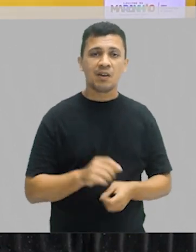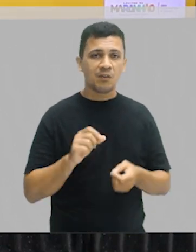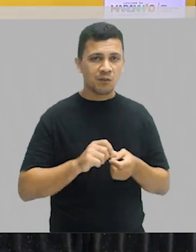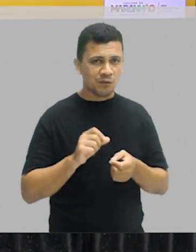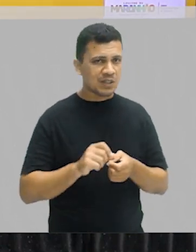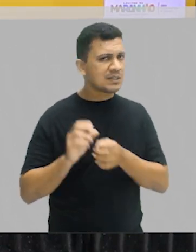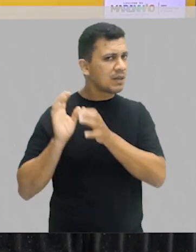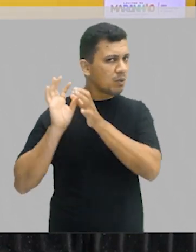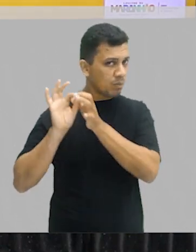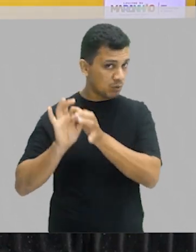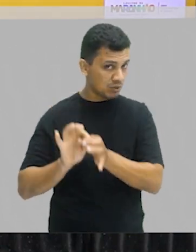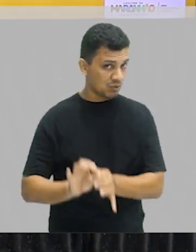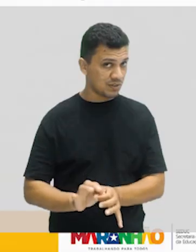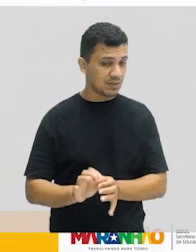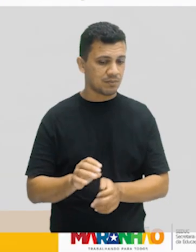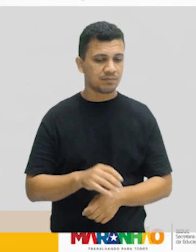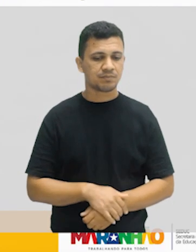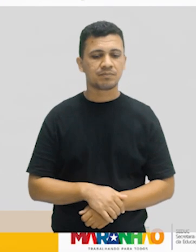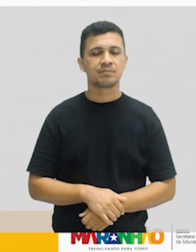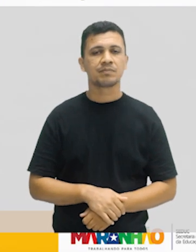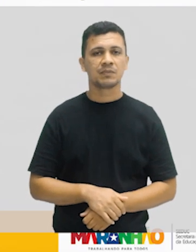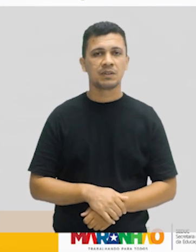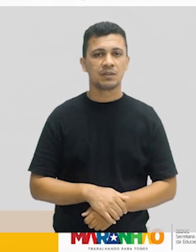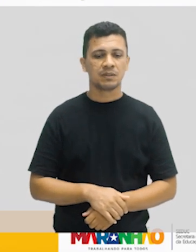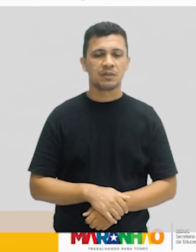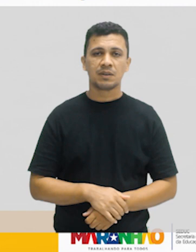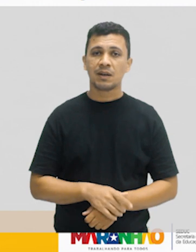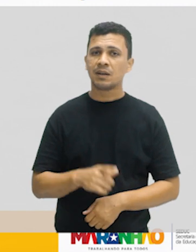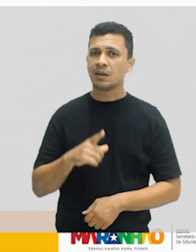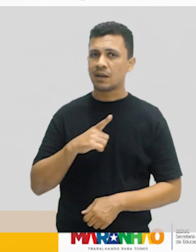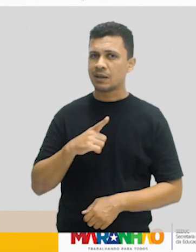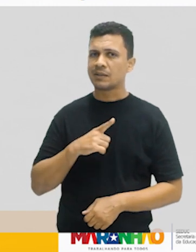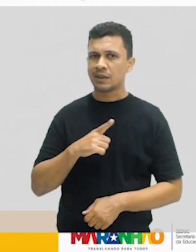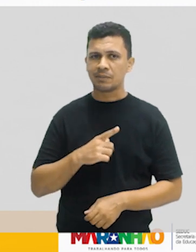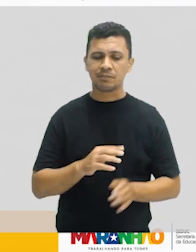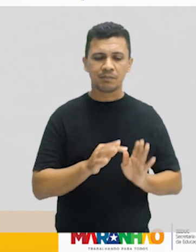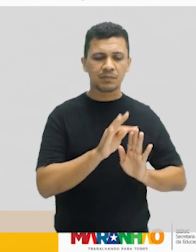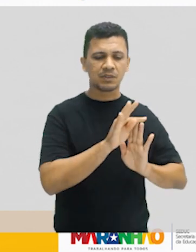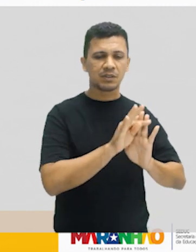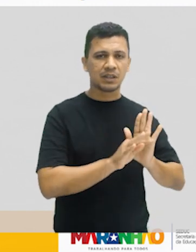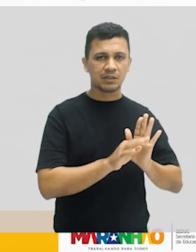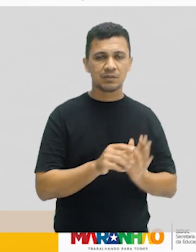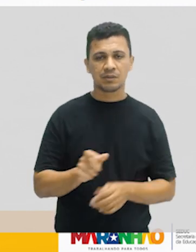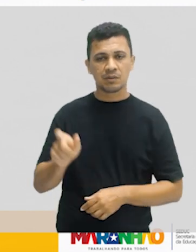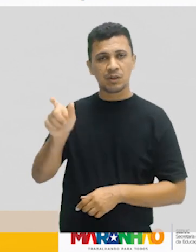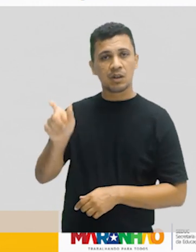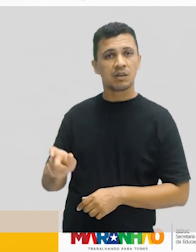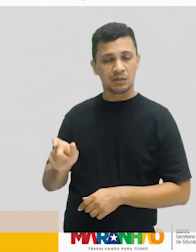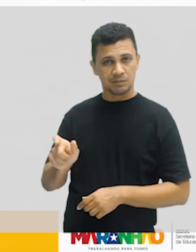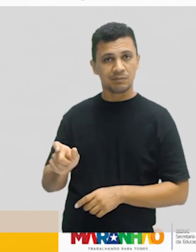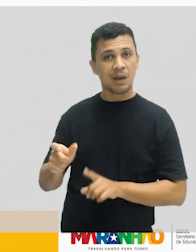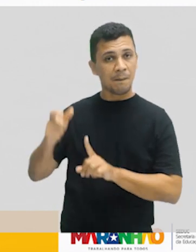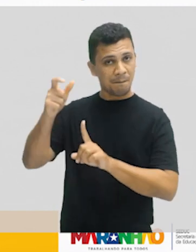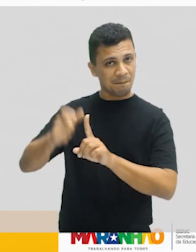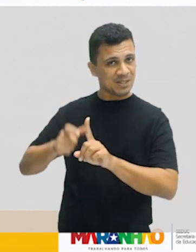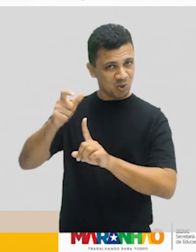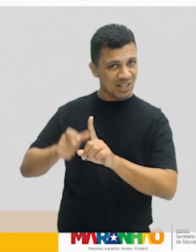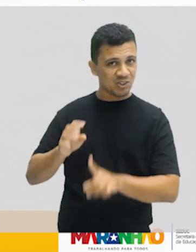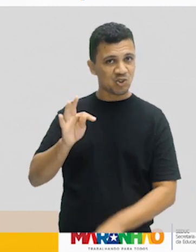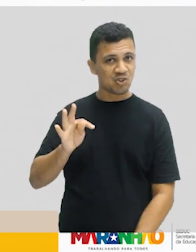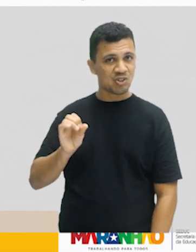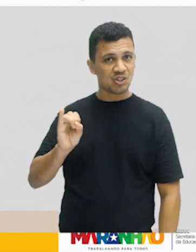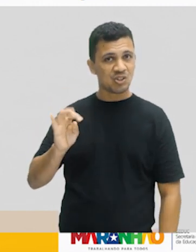uma contextualização. Aqui nós temos no primeiro parágrafo, né, Tita, que é a nossa personagem, que dizem que